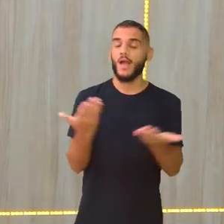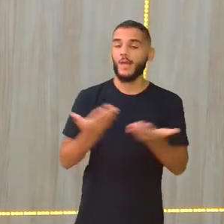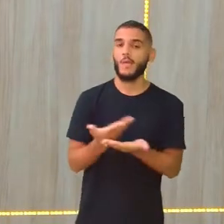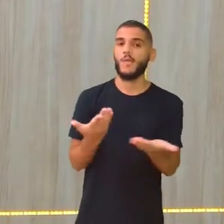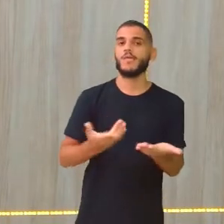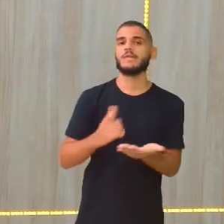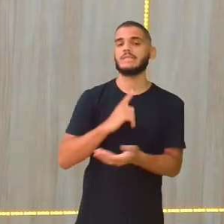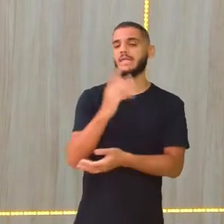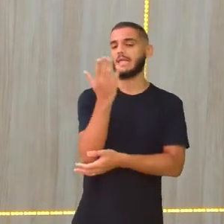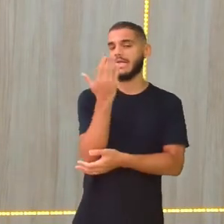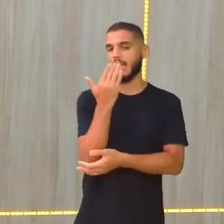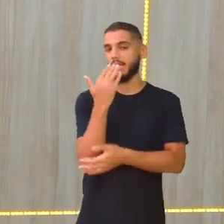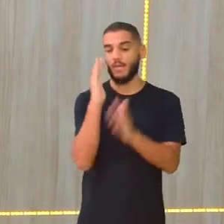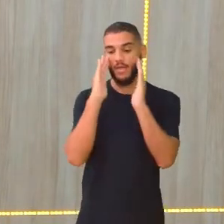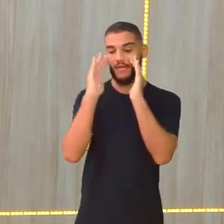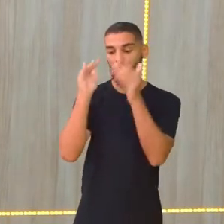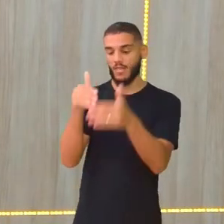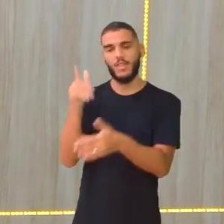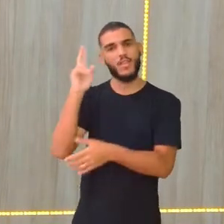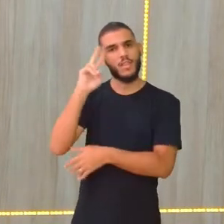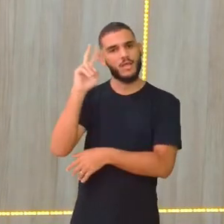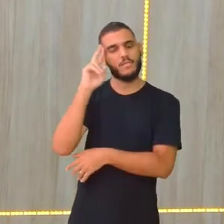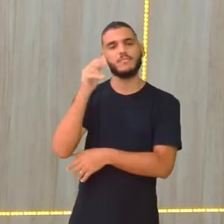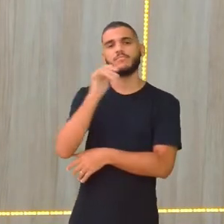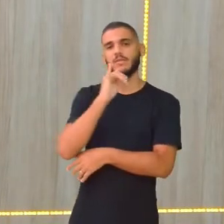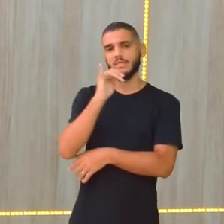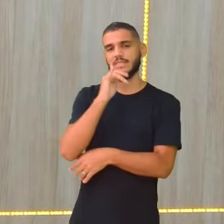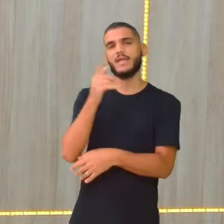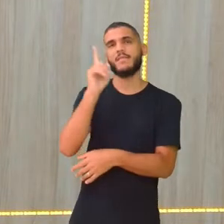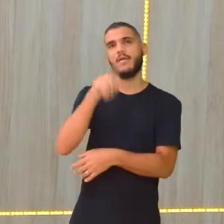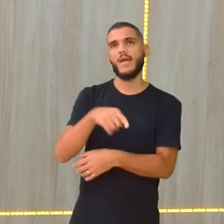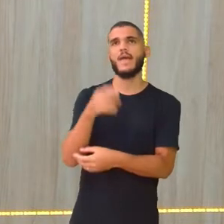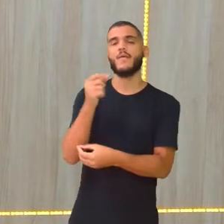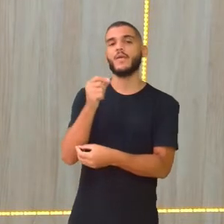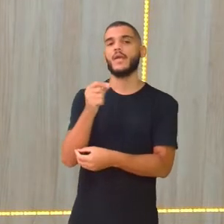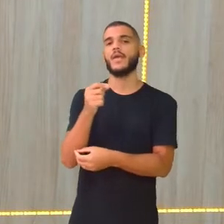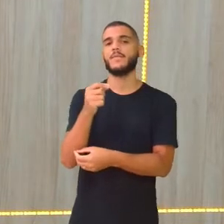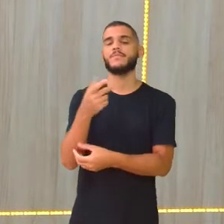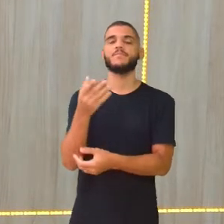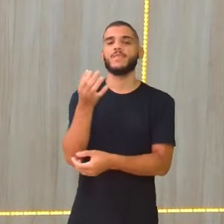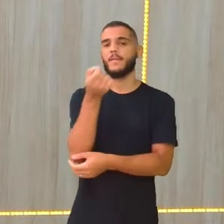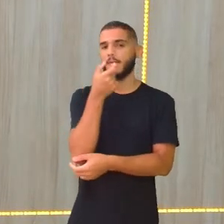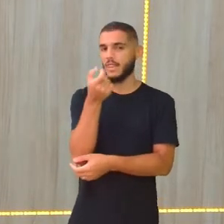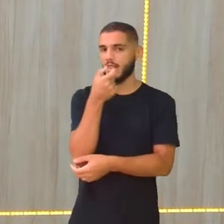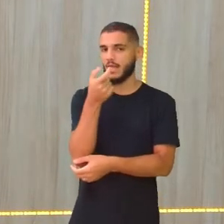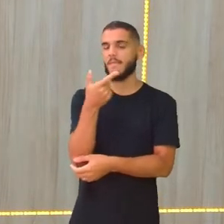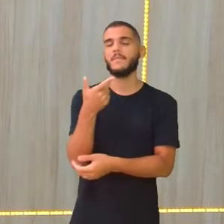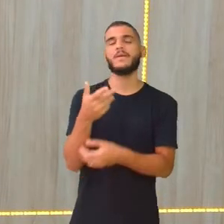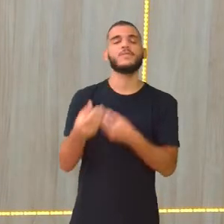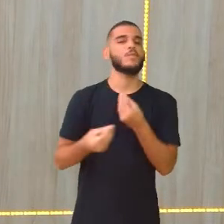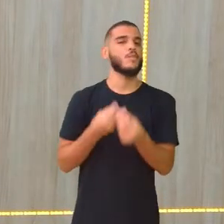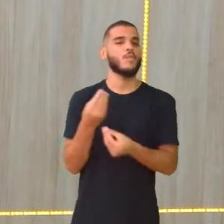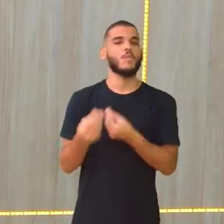para a alimentação. Lembra que o exemplo que eu dei anterior era a questão de um medicamento, era a questão de uma substância para suprir